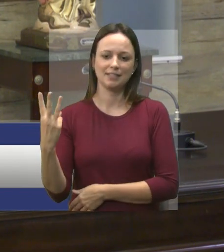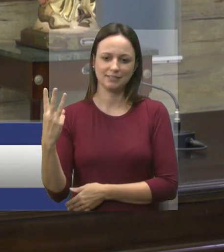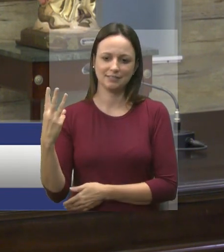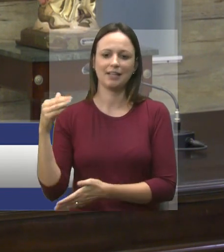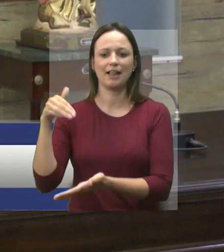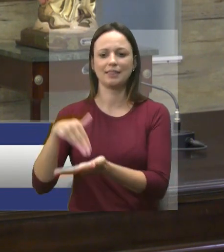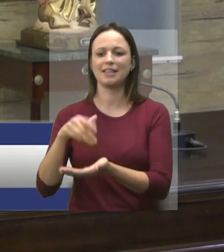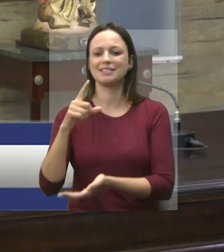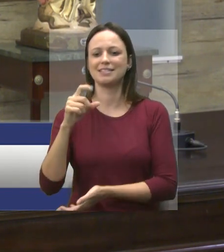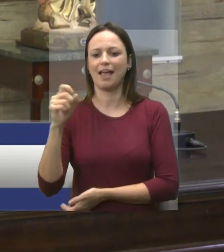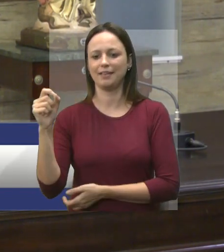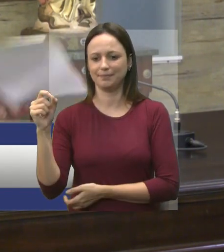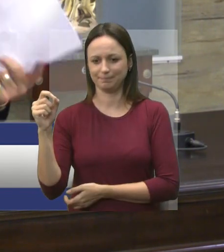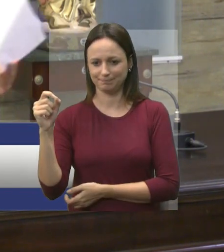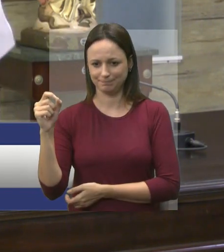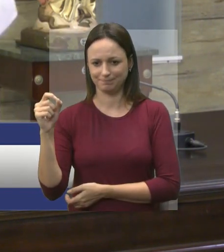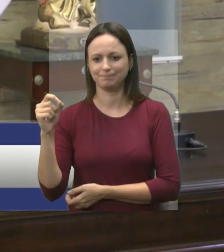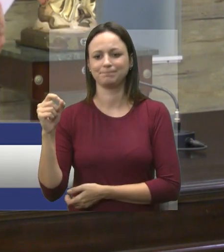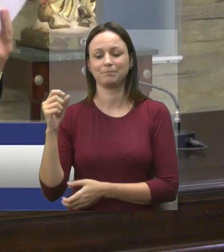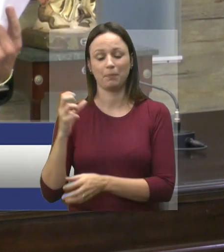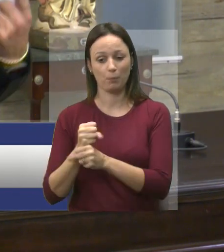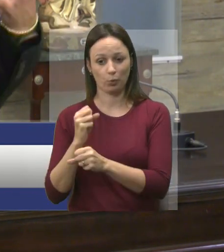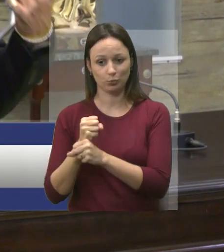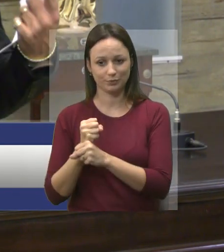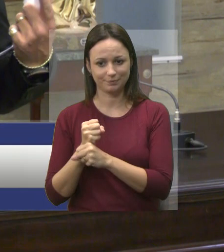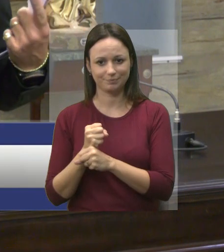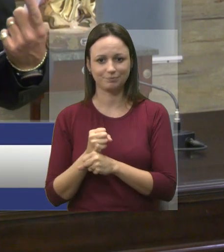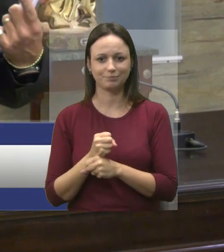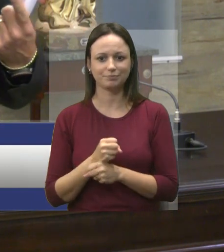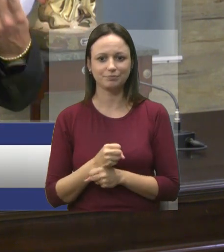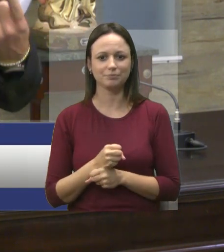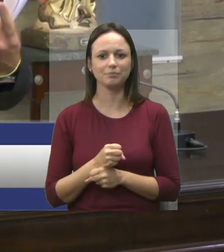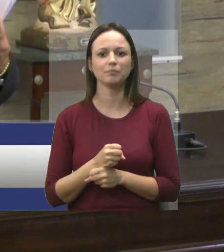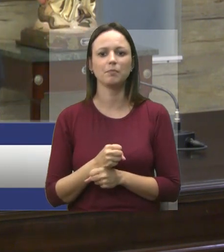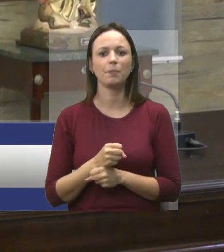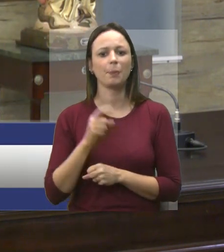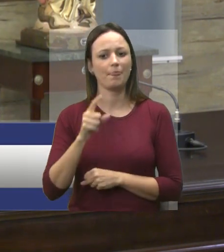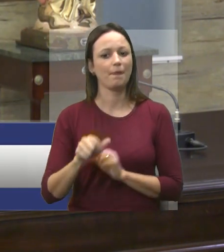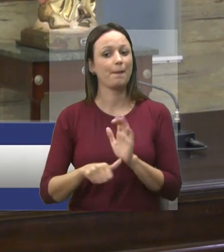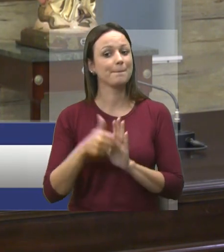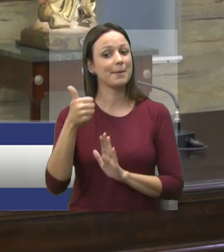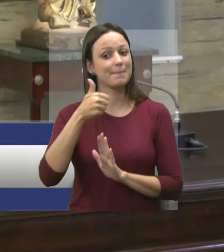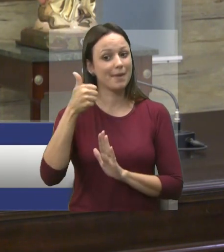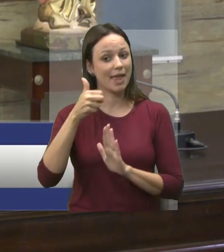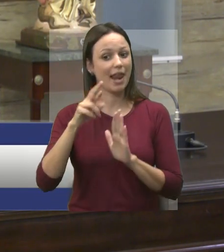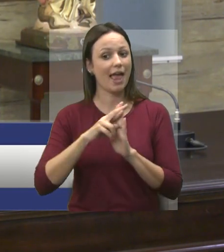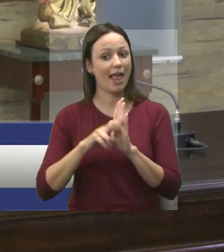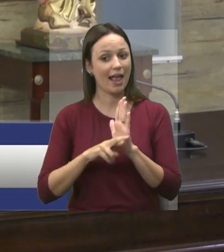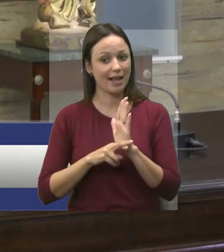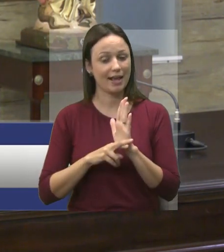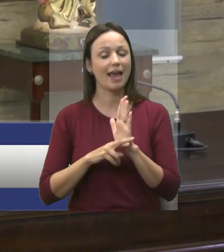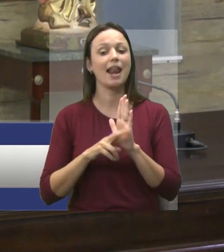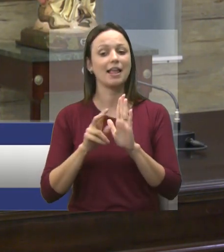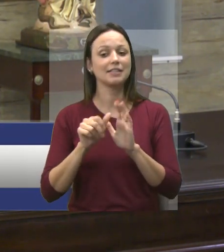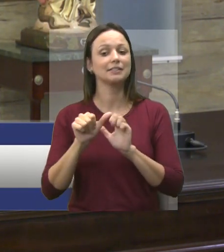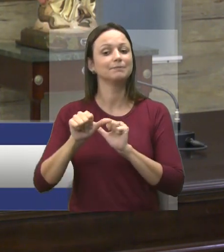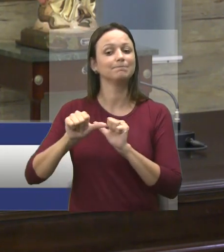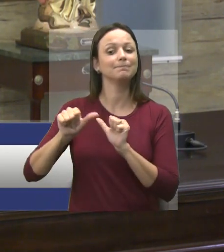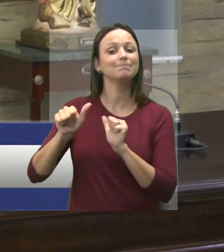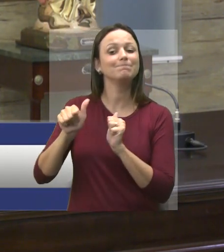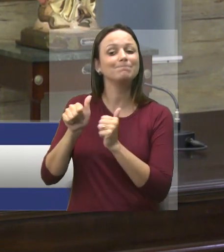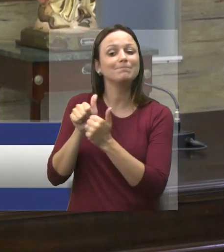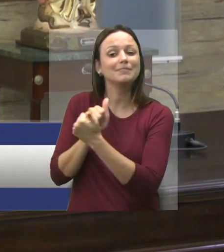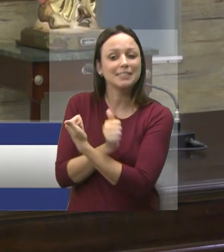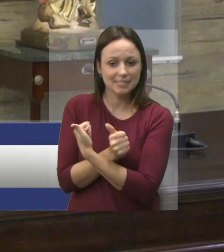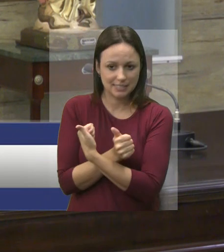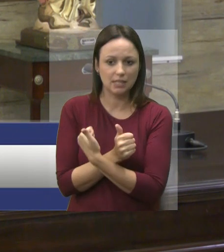100 pontos. Tá? Então, essa é a primeira regra de transição que consta da PEC.